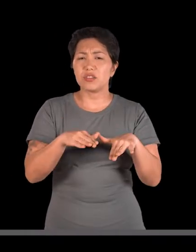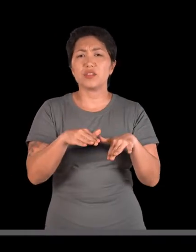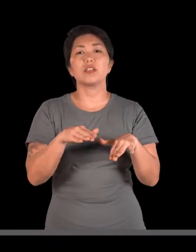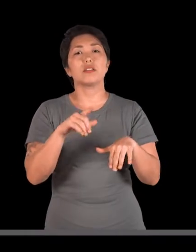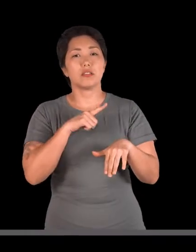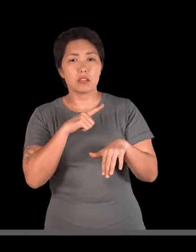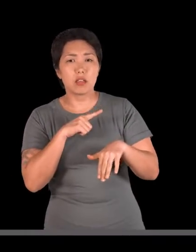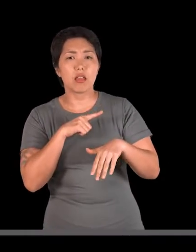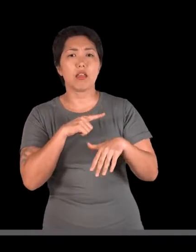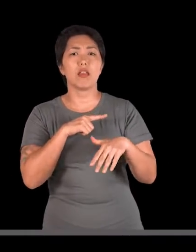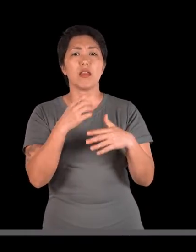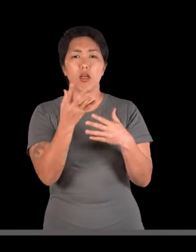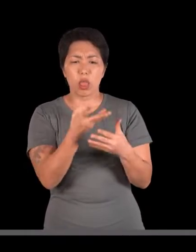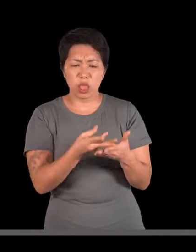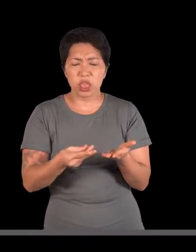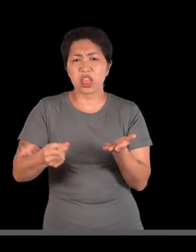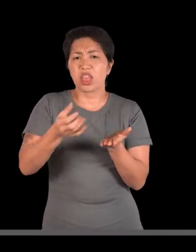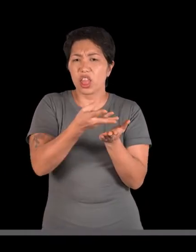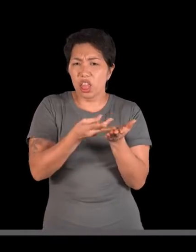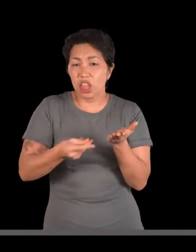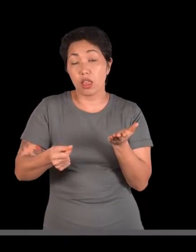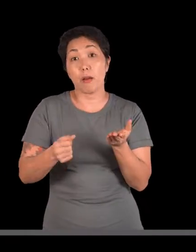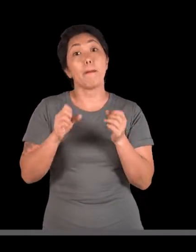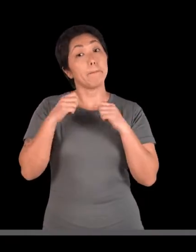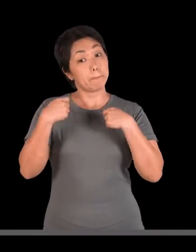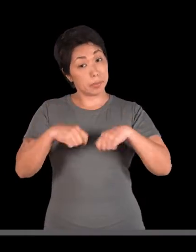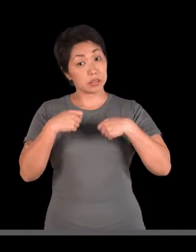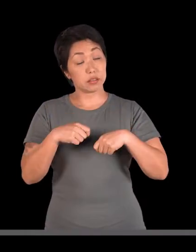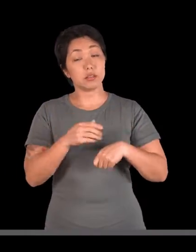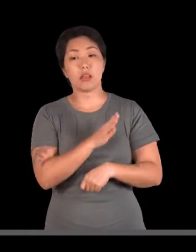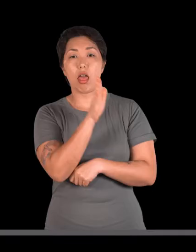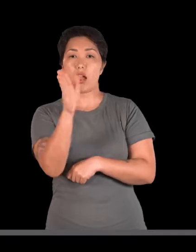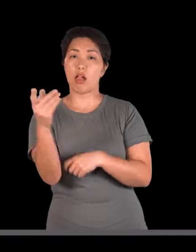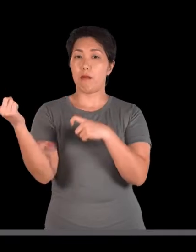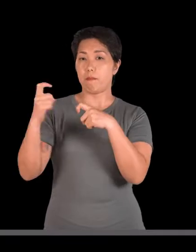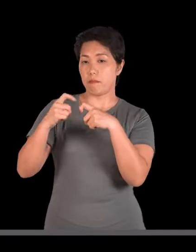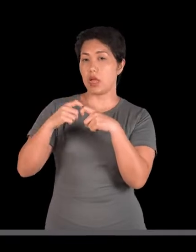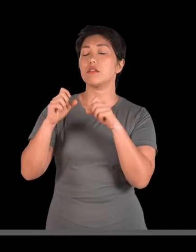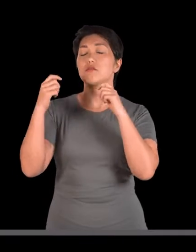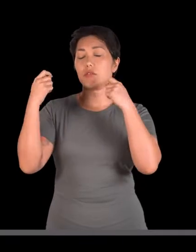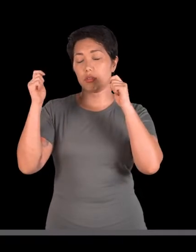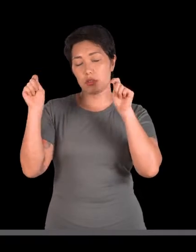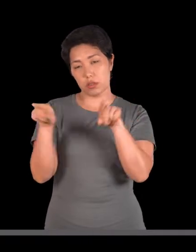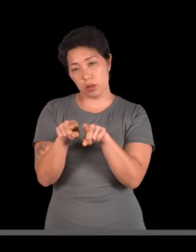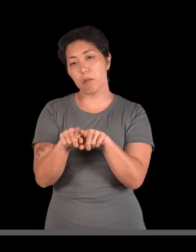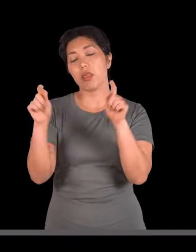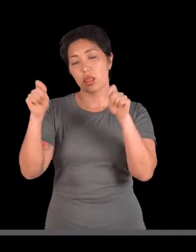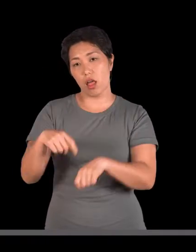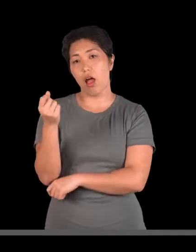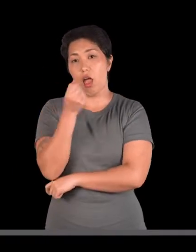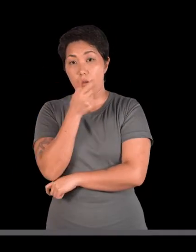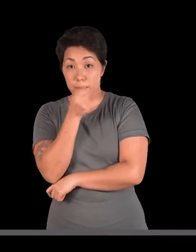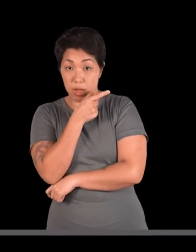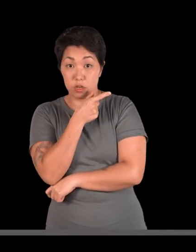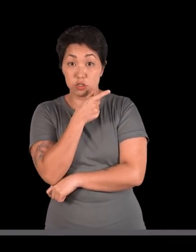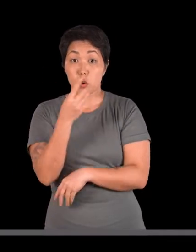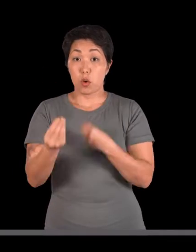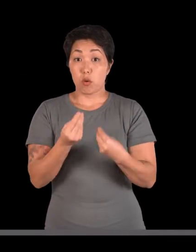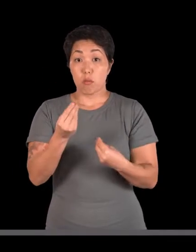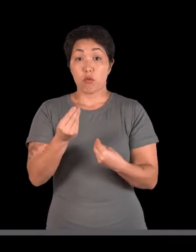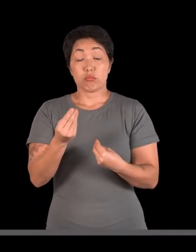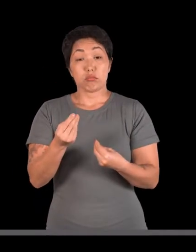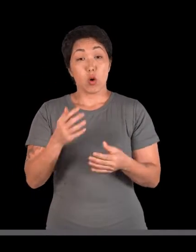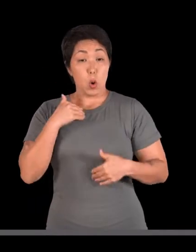secreção purulenta, então tem que ser direcionado ao médico, é perfeitamente tratável com antibióticos também. Os sintomas, eles